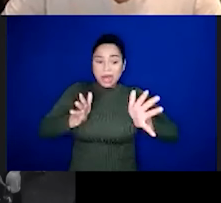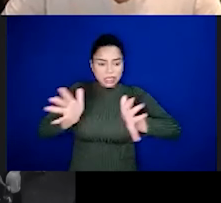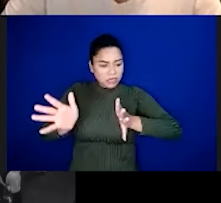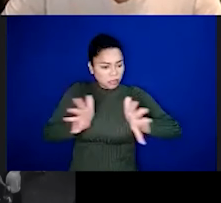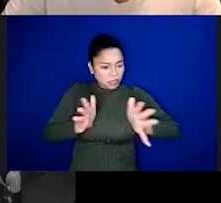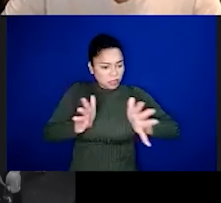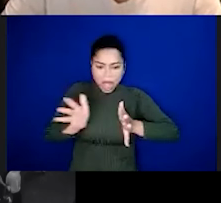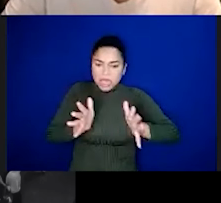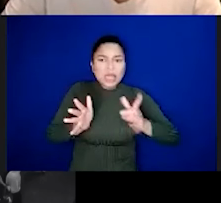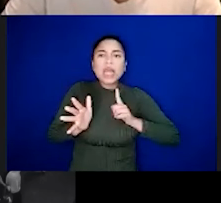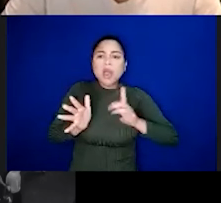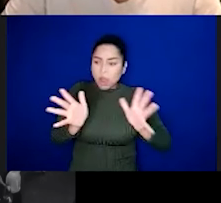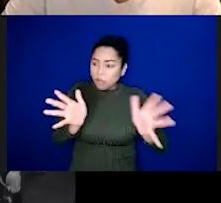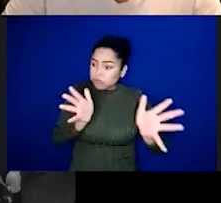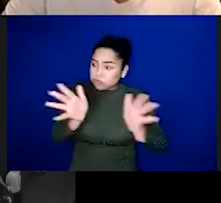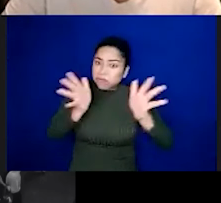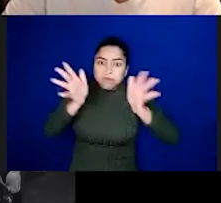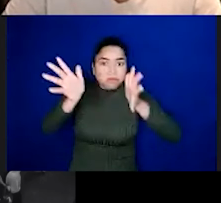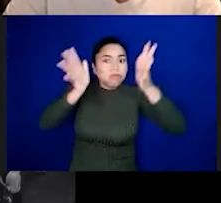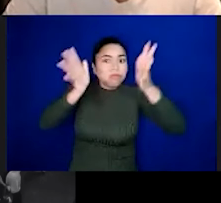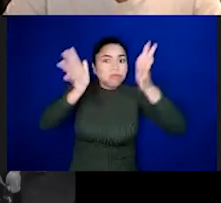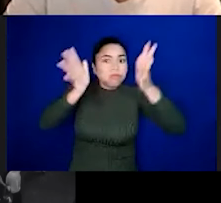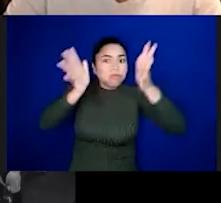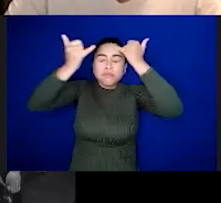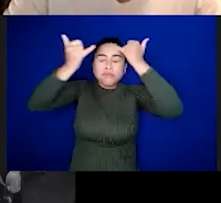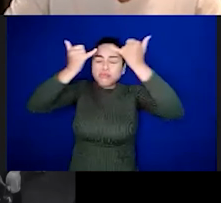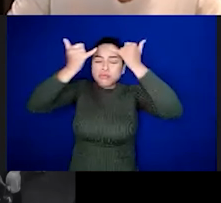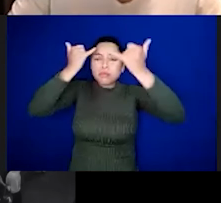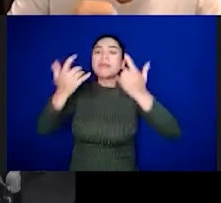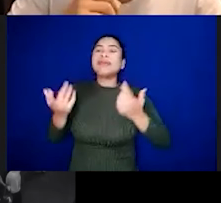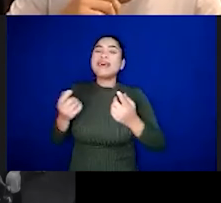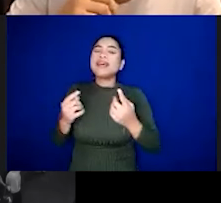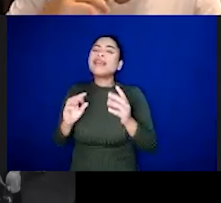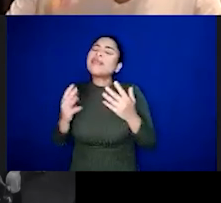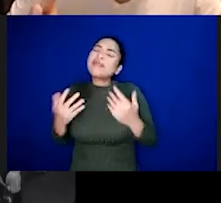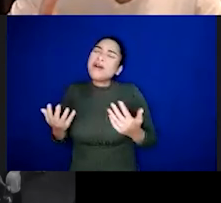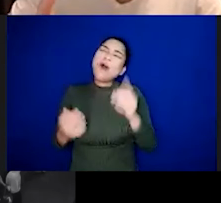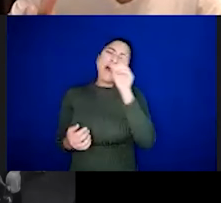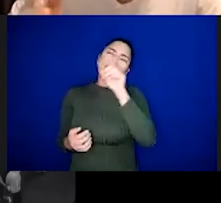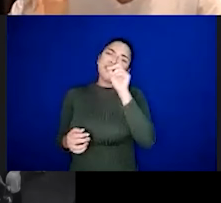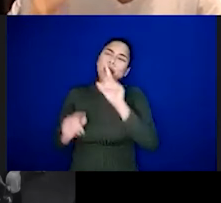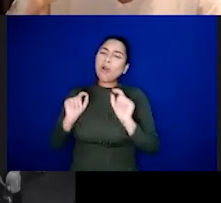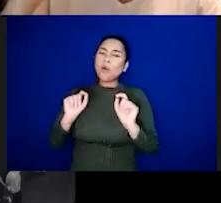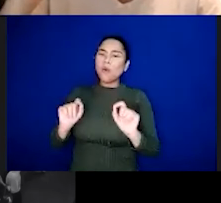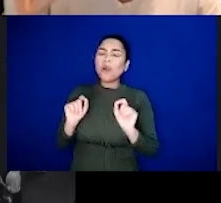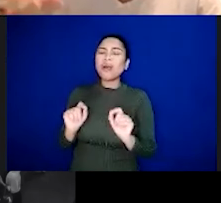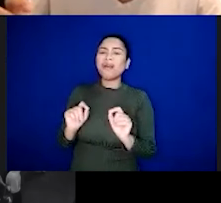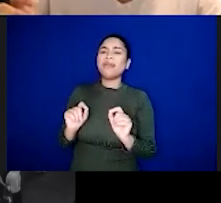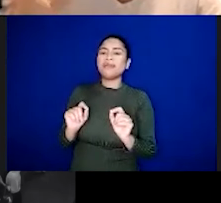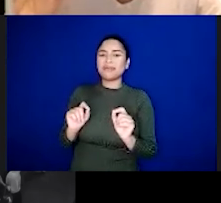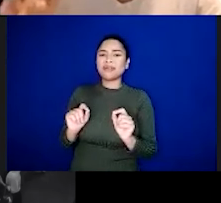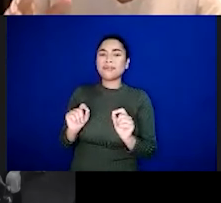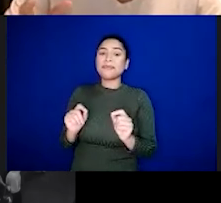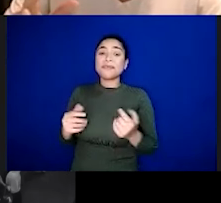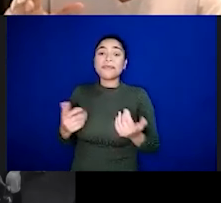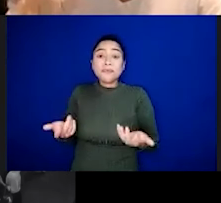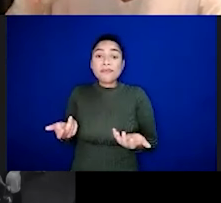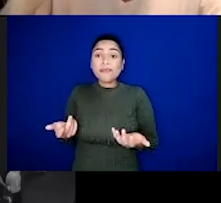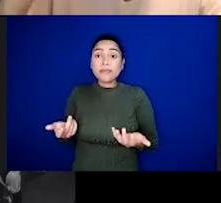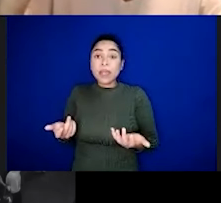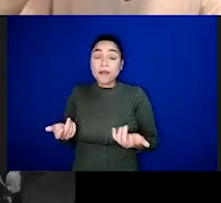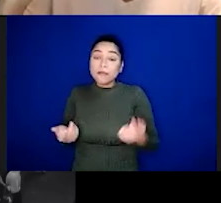e acho que é uma das principais falhas de se lidar com acessibilidade é justamente o fato de você imaginar